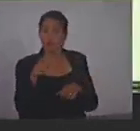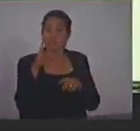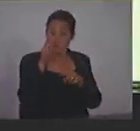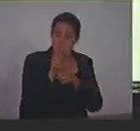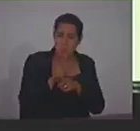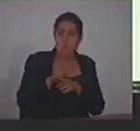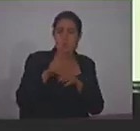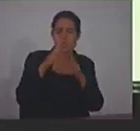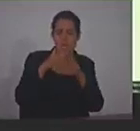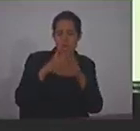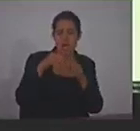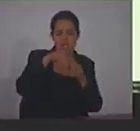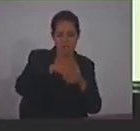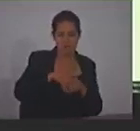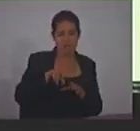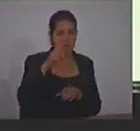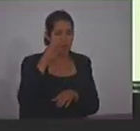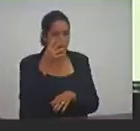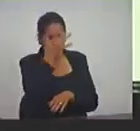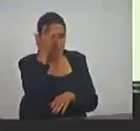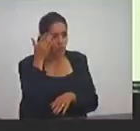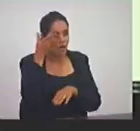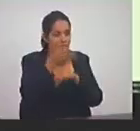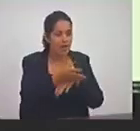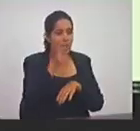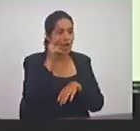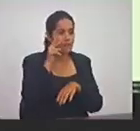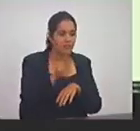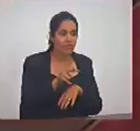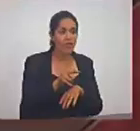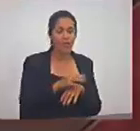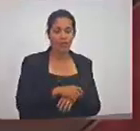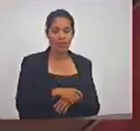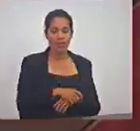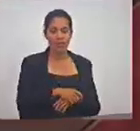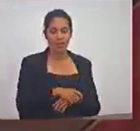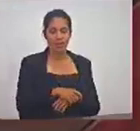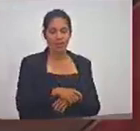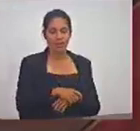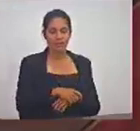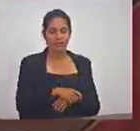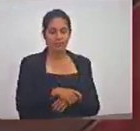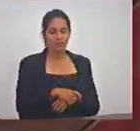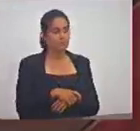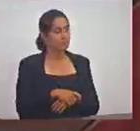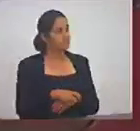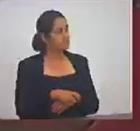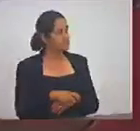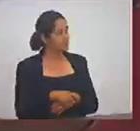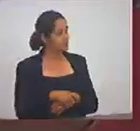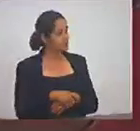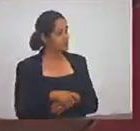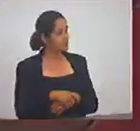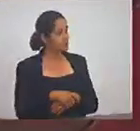o ACS vai na sua casa, fazendo trabalho que não é dele, que é de endemias. Vai o Endemias na sua casa para fazer o